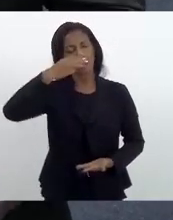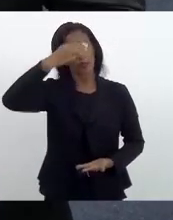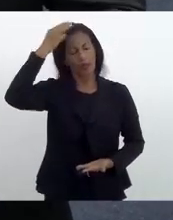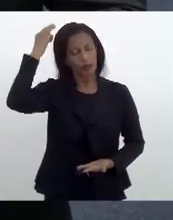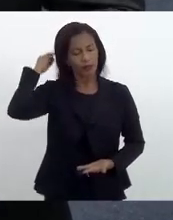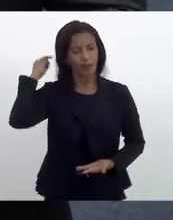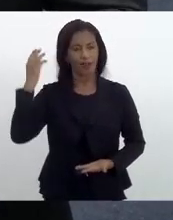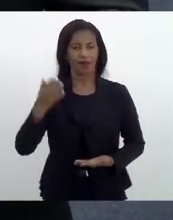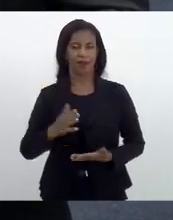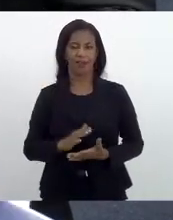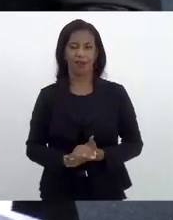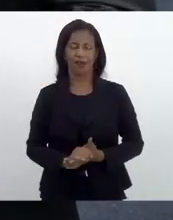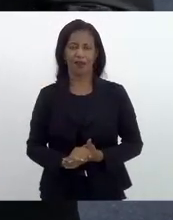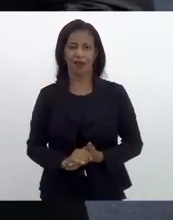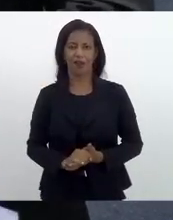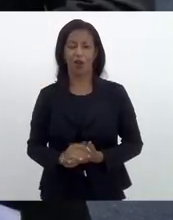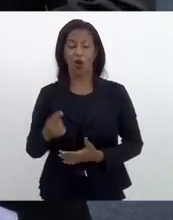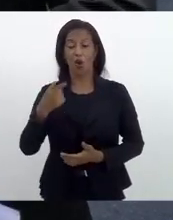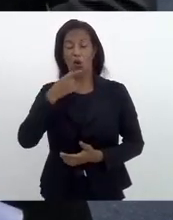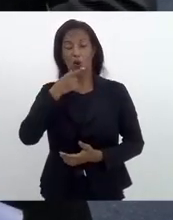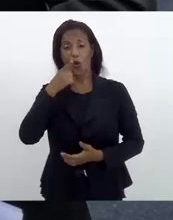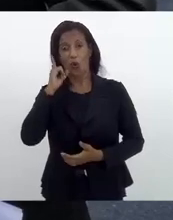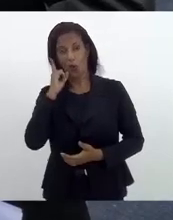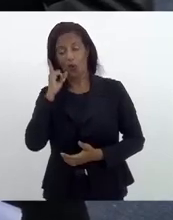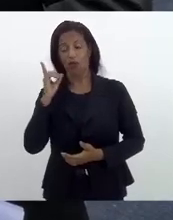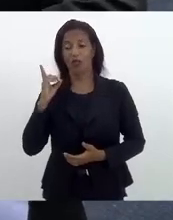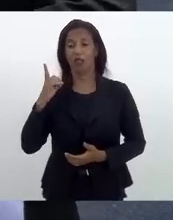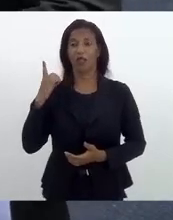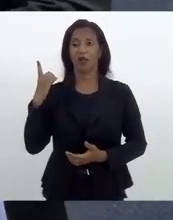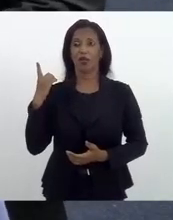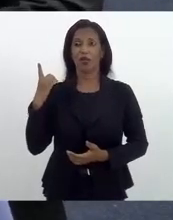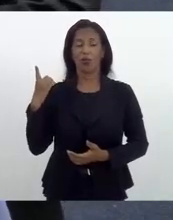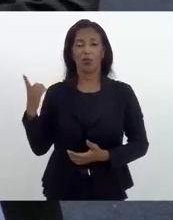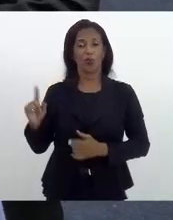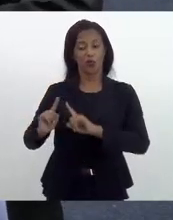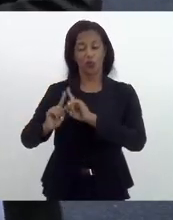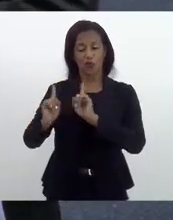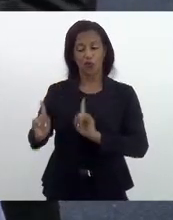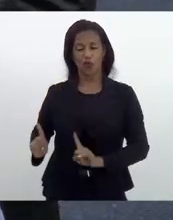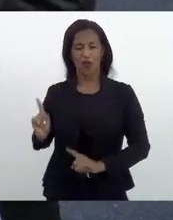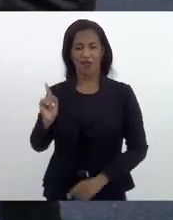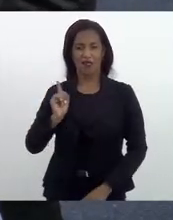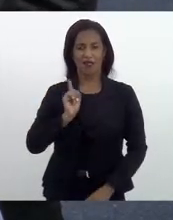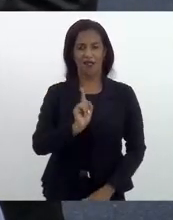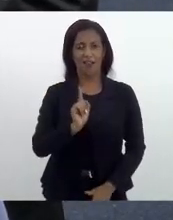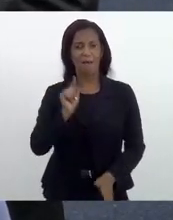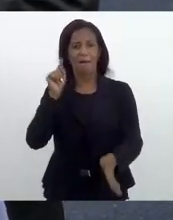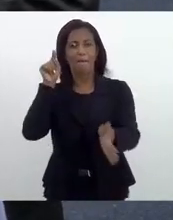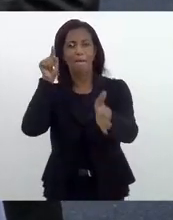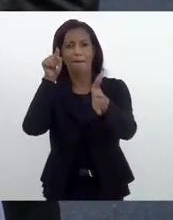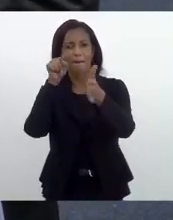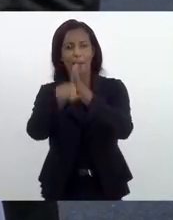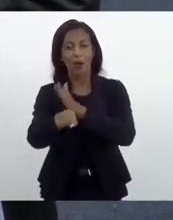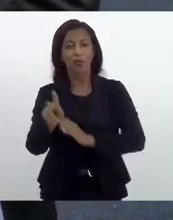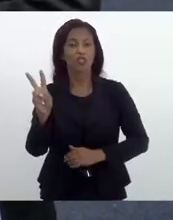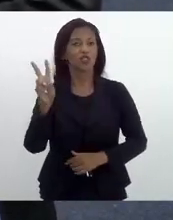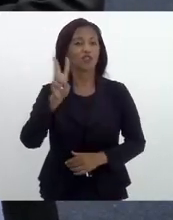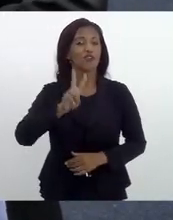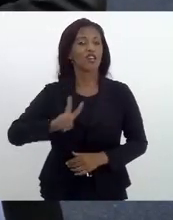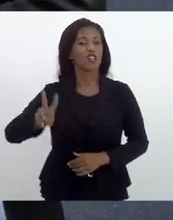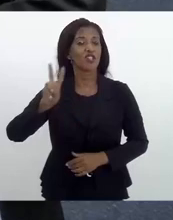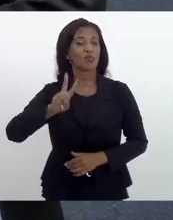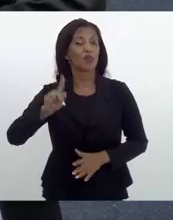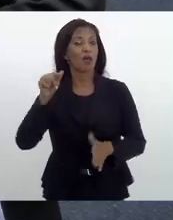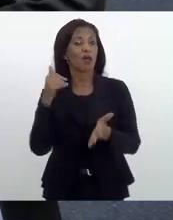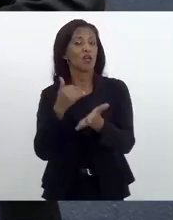O funcionário da CEAP fez a pergunta, que eu repeti aqui, pergunta de vestibular. Foi assim que ele